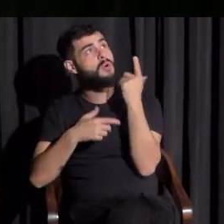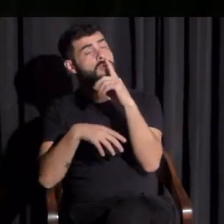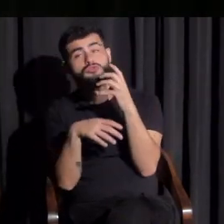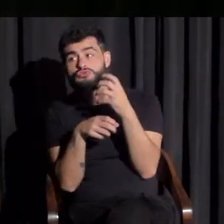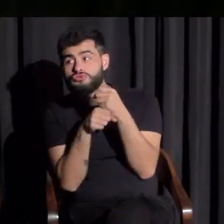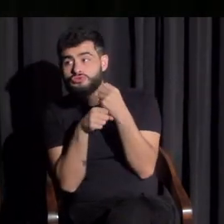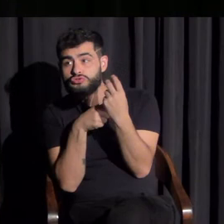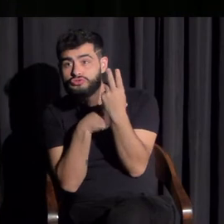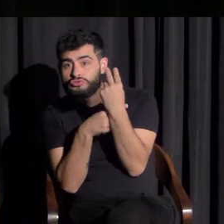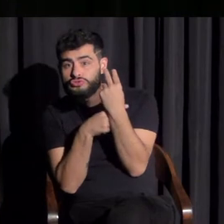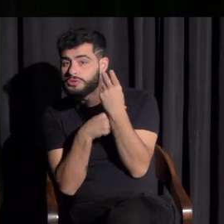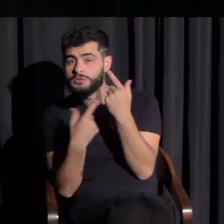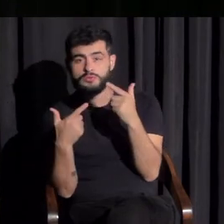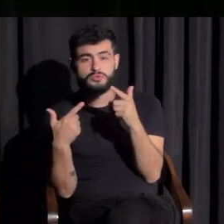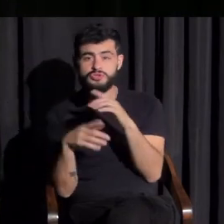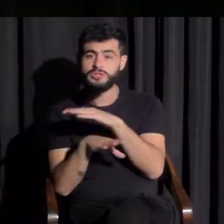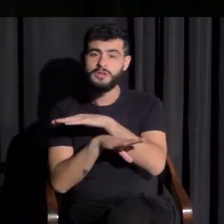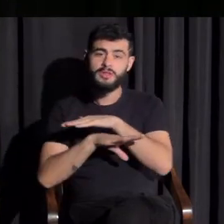tempestade.